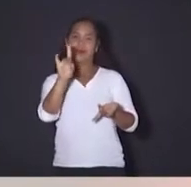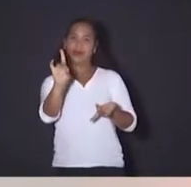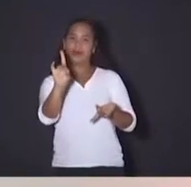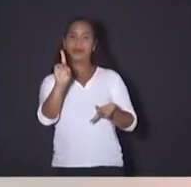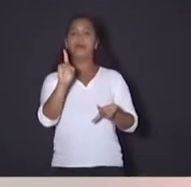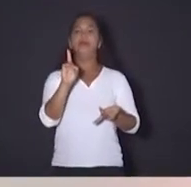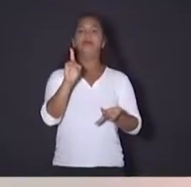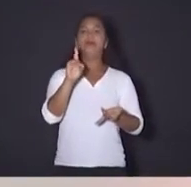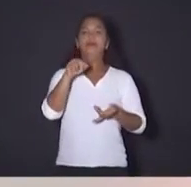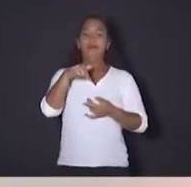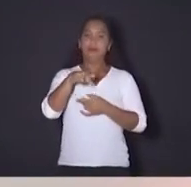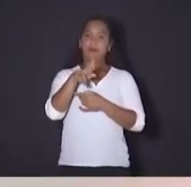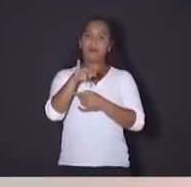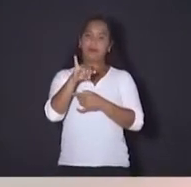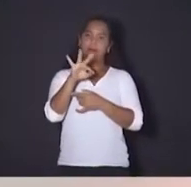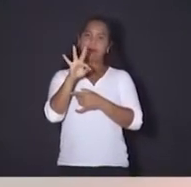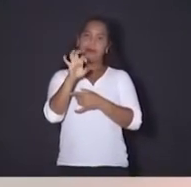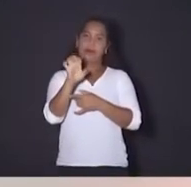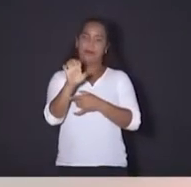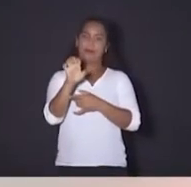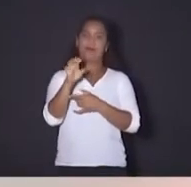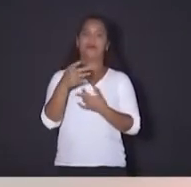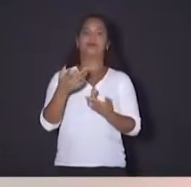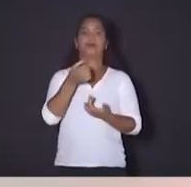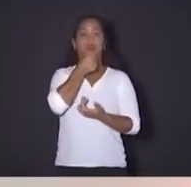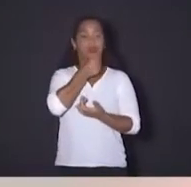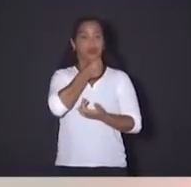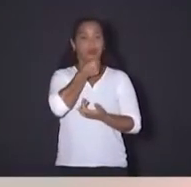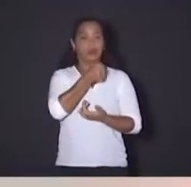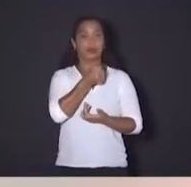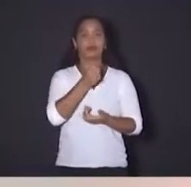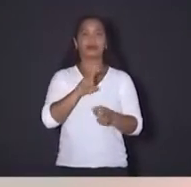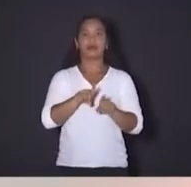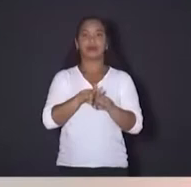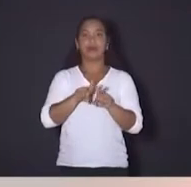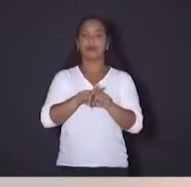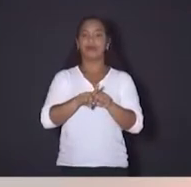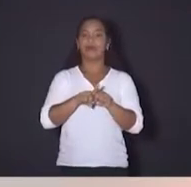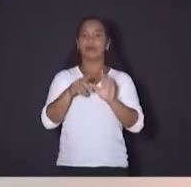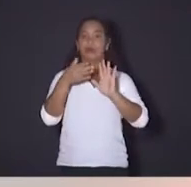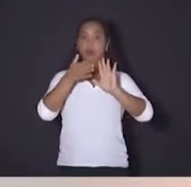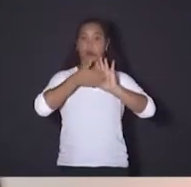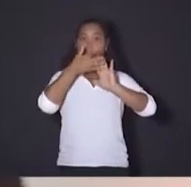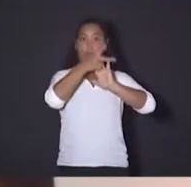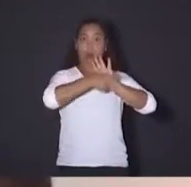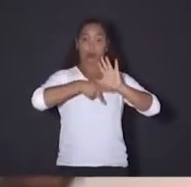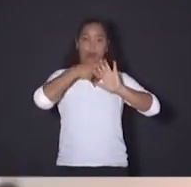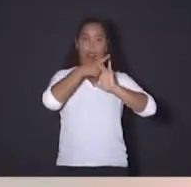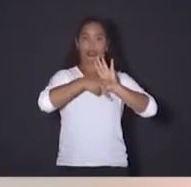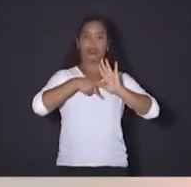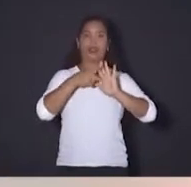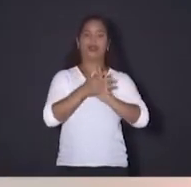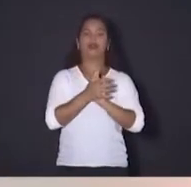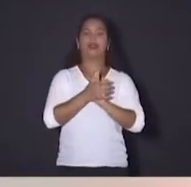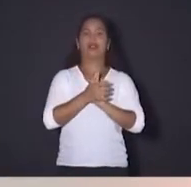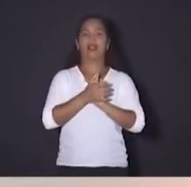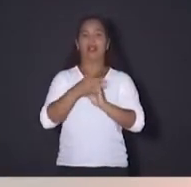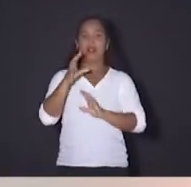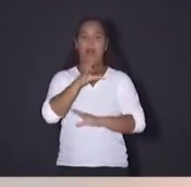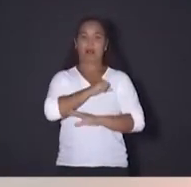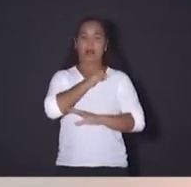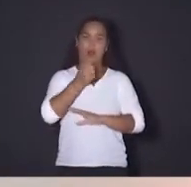produtora cultural atualmente se dedica ao projeto hashtag mais amor entre nós e também